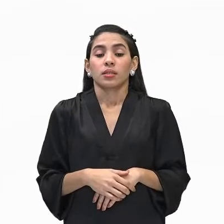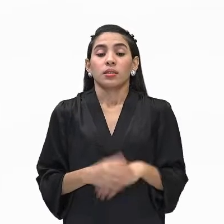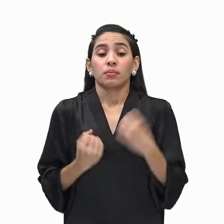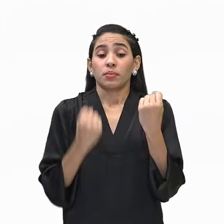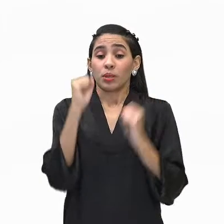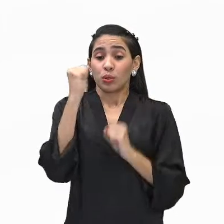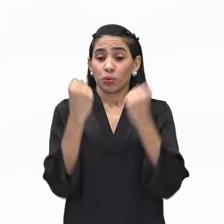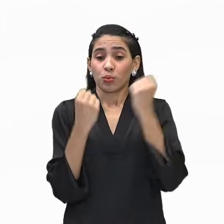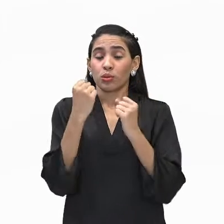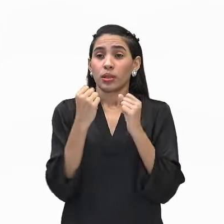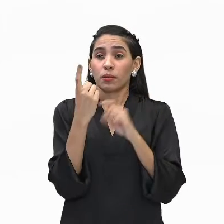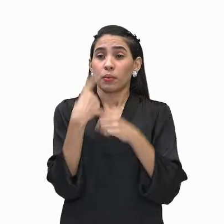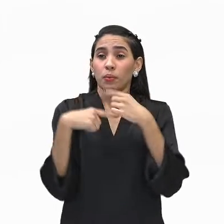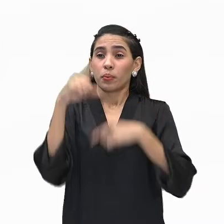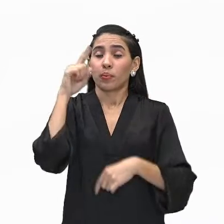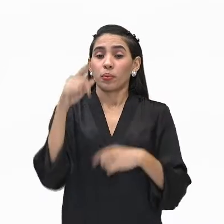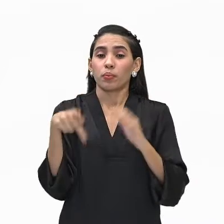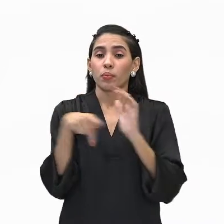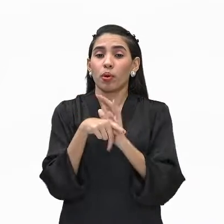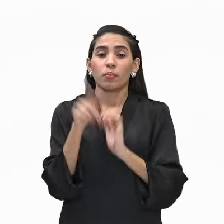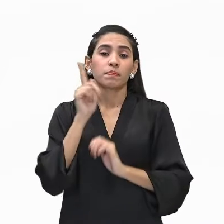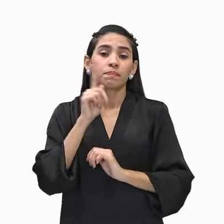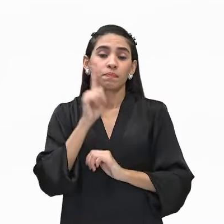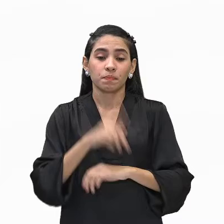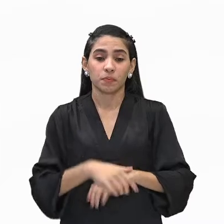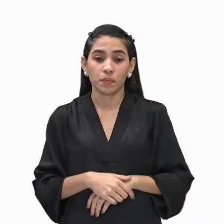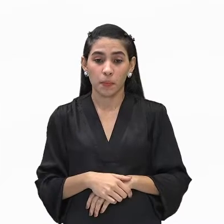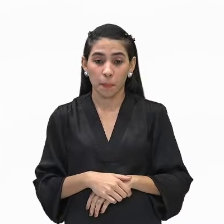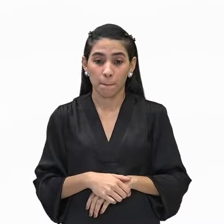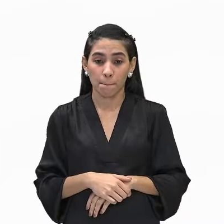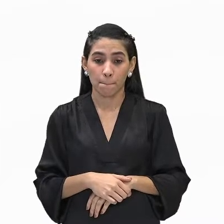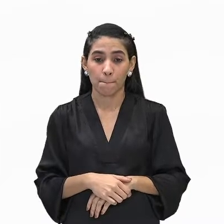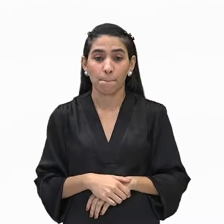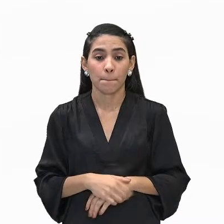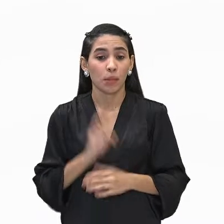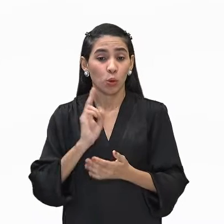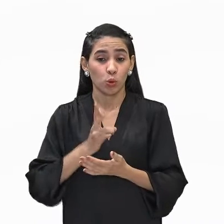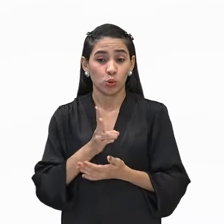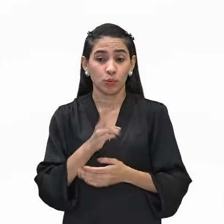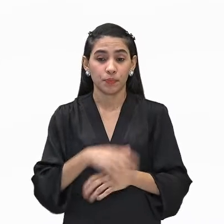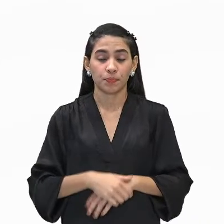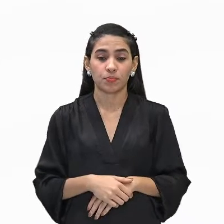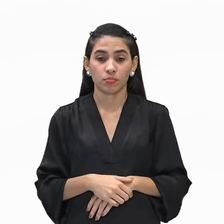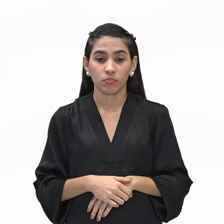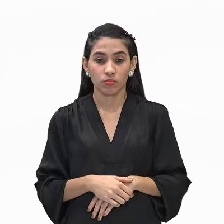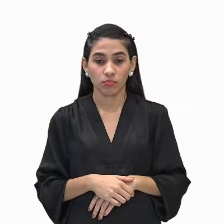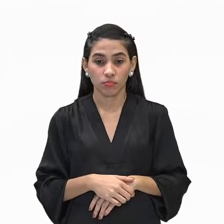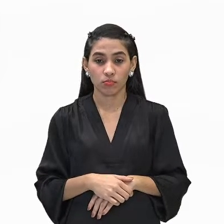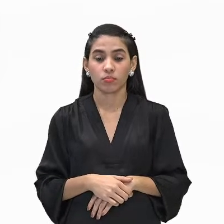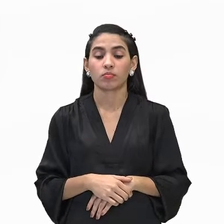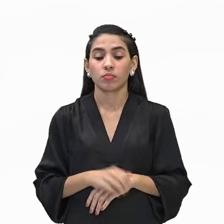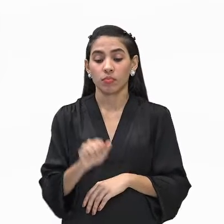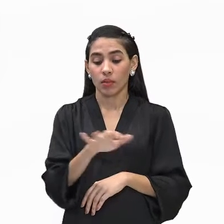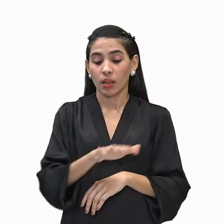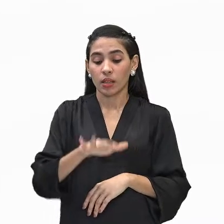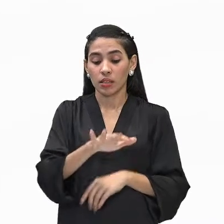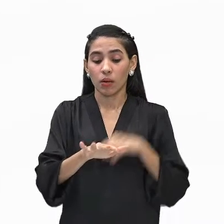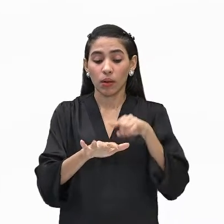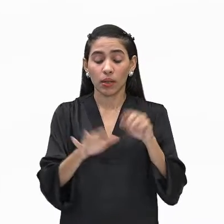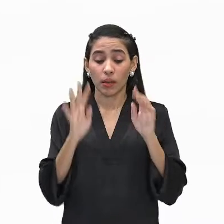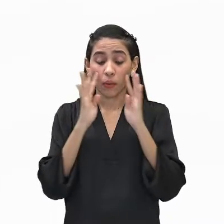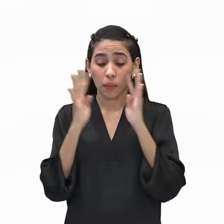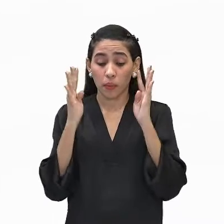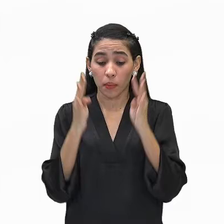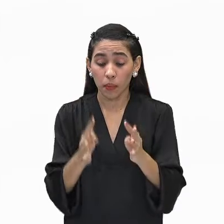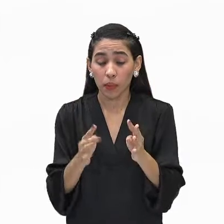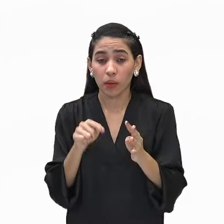crescia principalmente na região dos Estados Unidos. Tá bom? Continuando, então a região tornou-se um polo de atração de trabalhadores